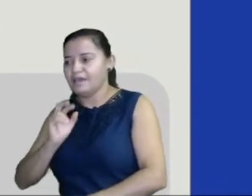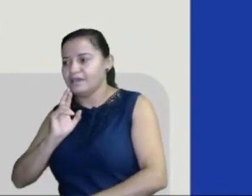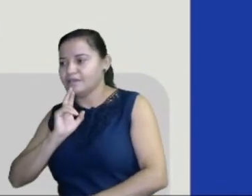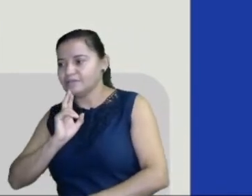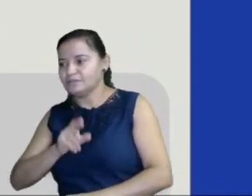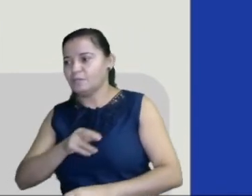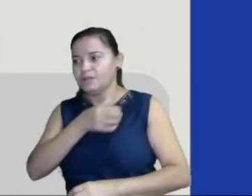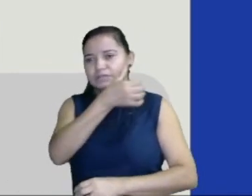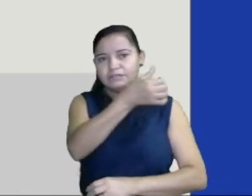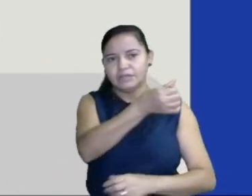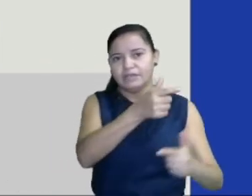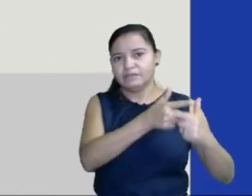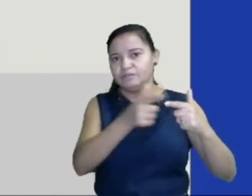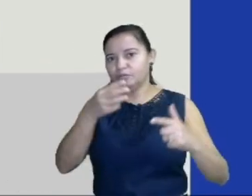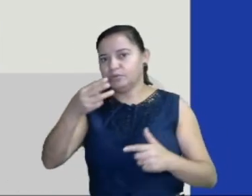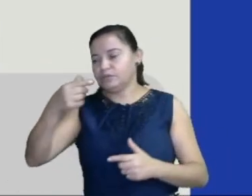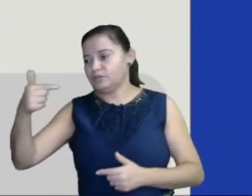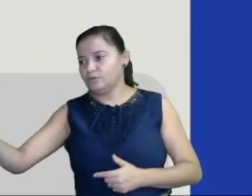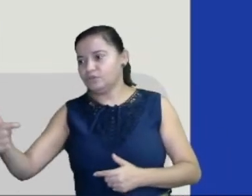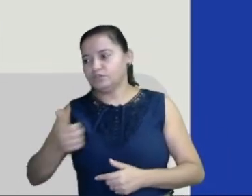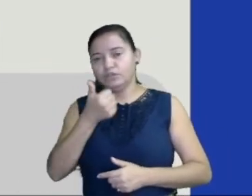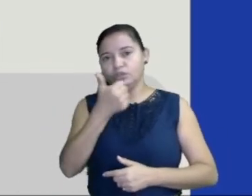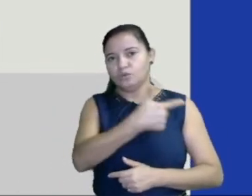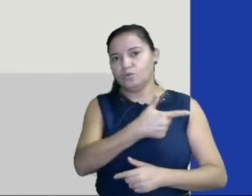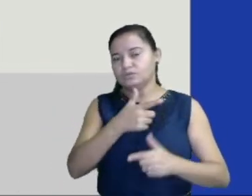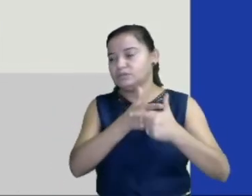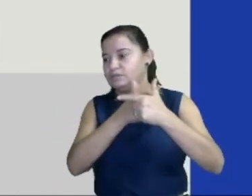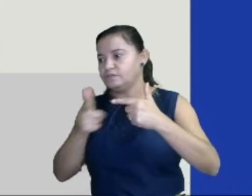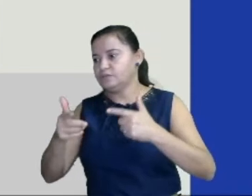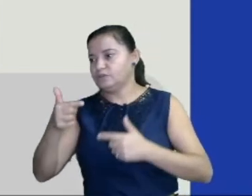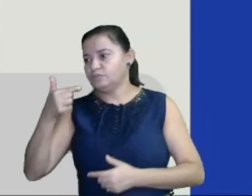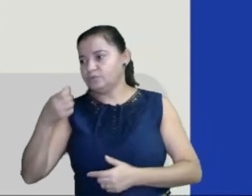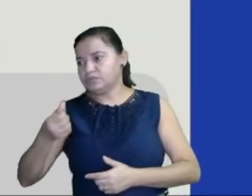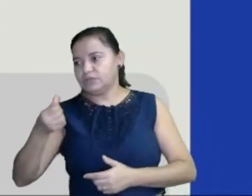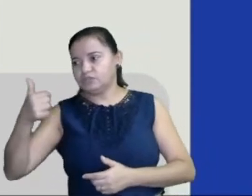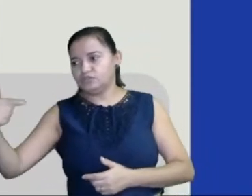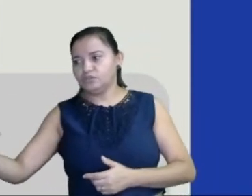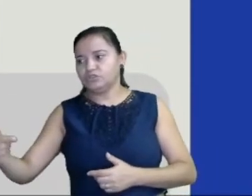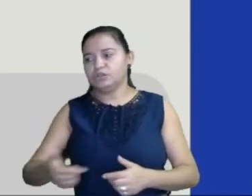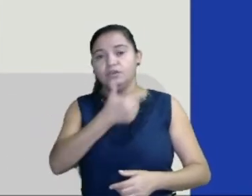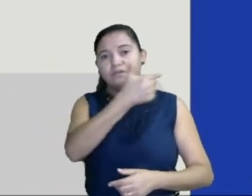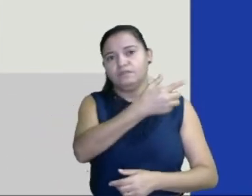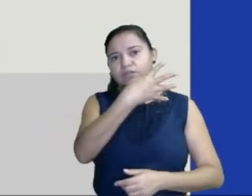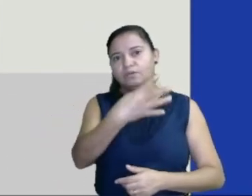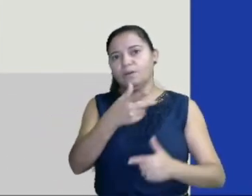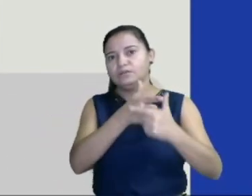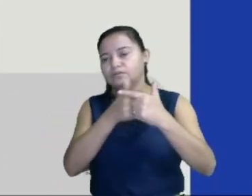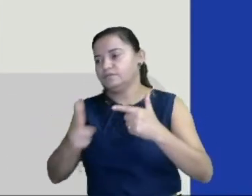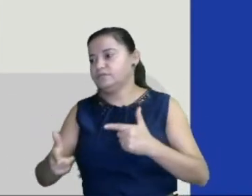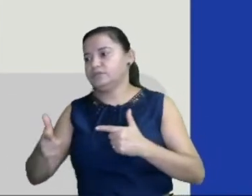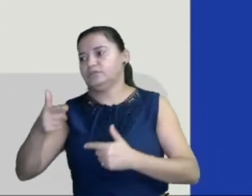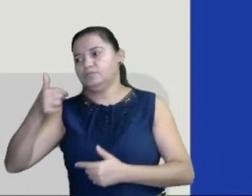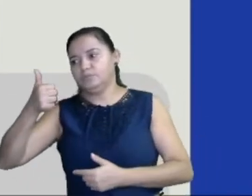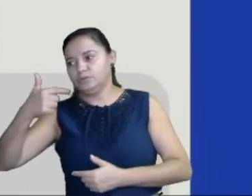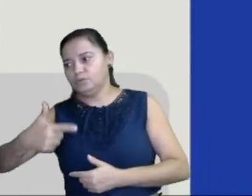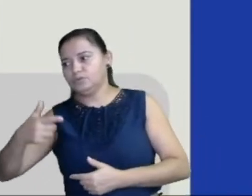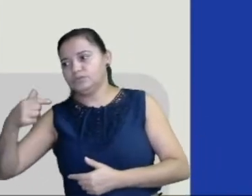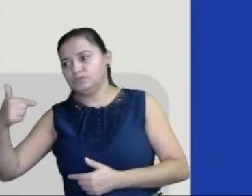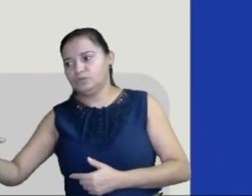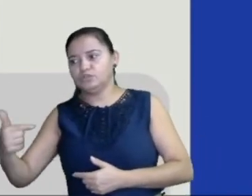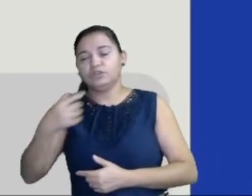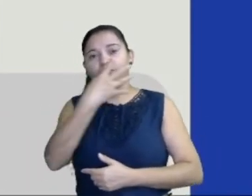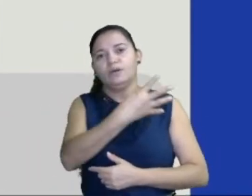vocês dividido por 32 12 / 624 dividido por 12 Dois 48